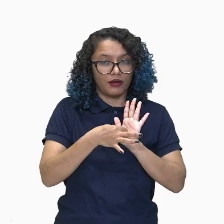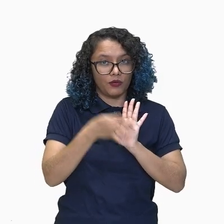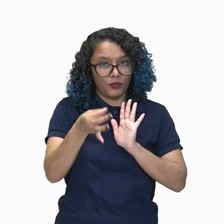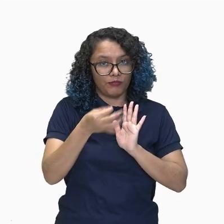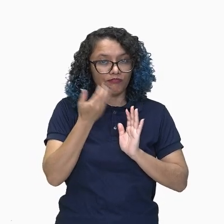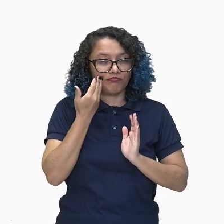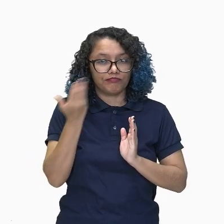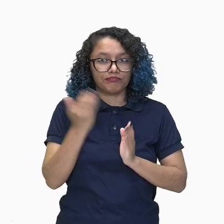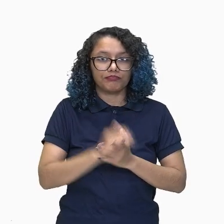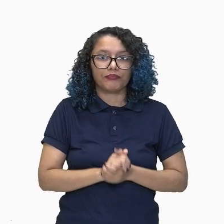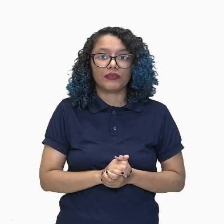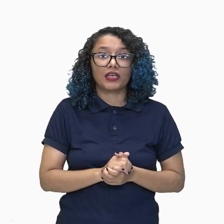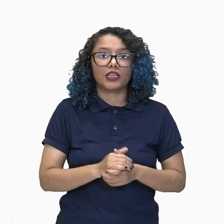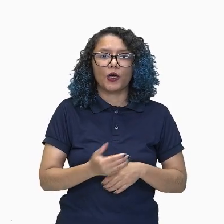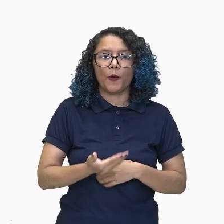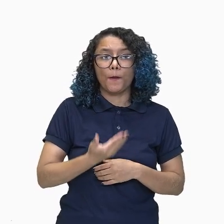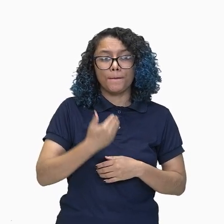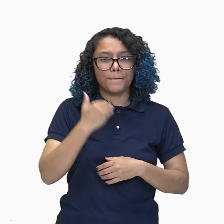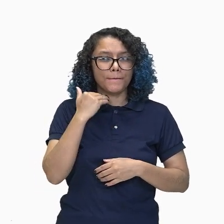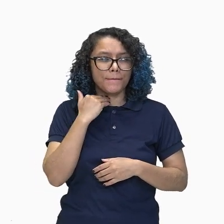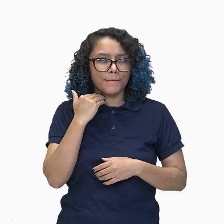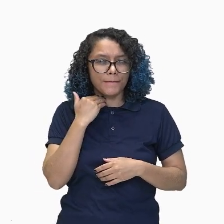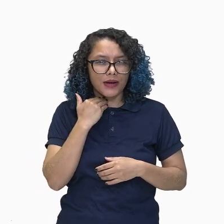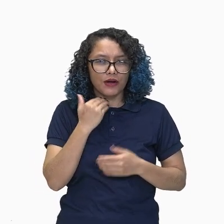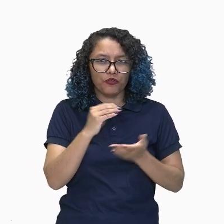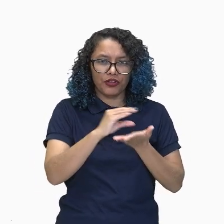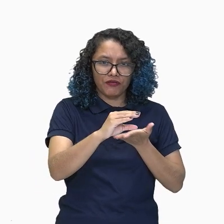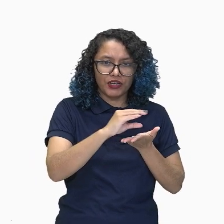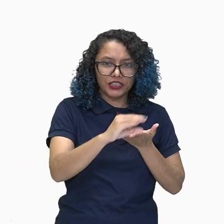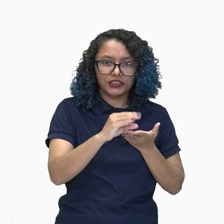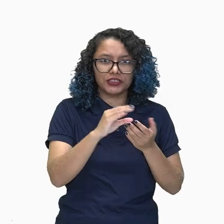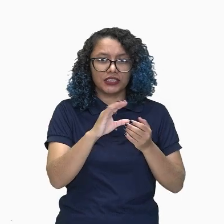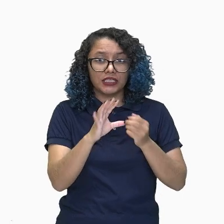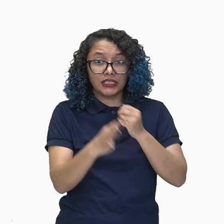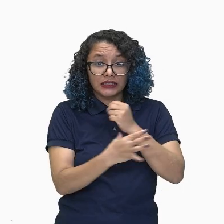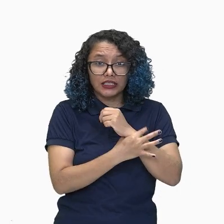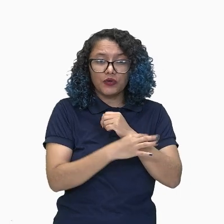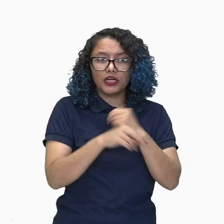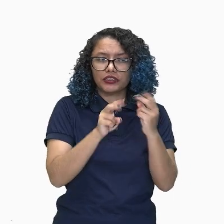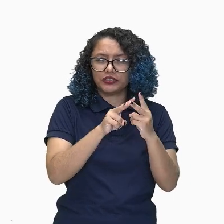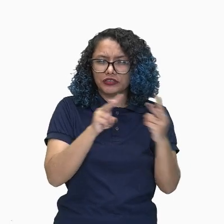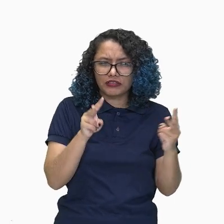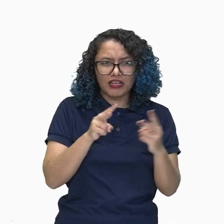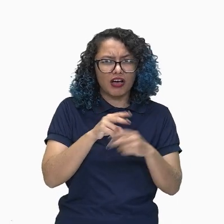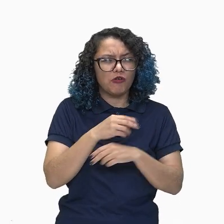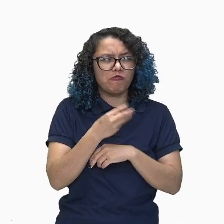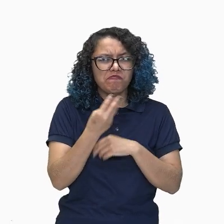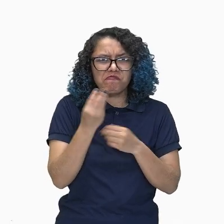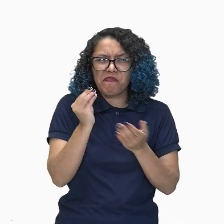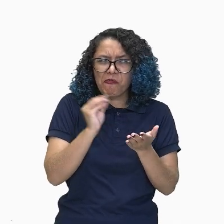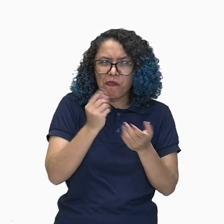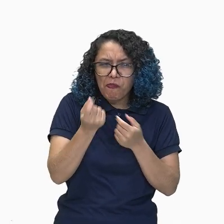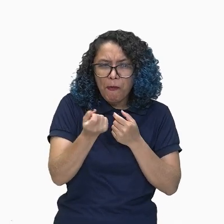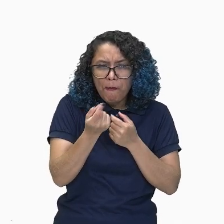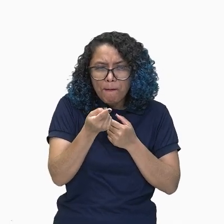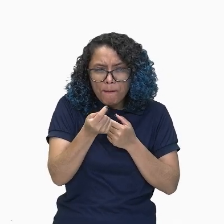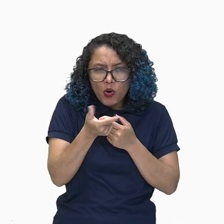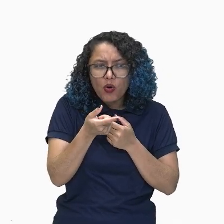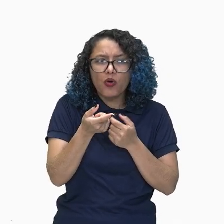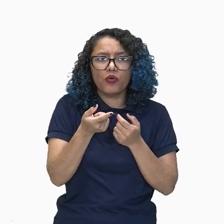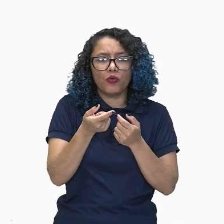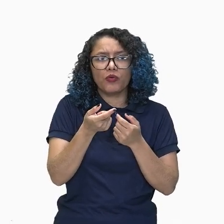Os bancos não investem o suficiente em segurança digital e validação de identidade, facilitando a ação